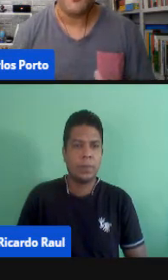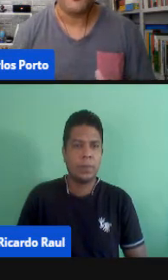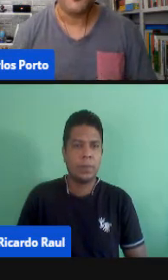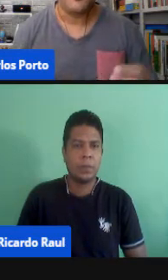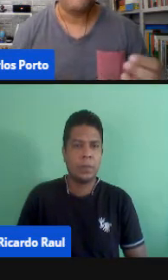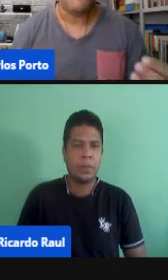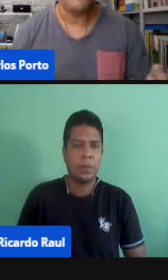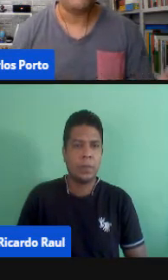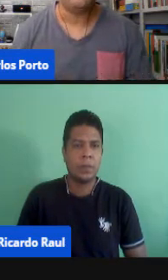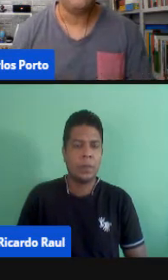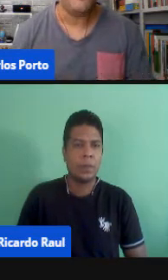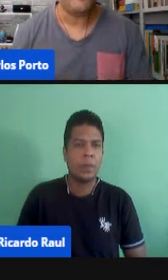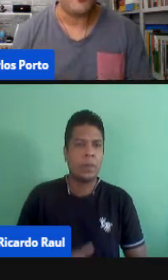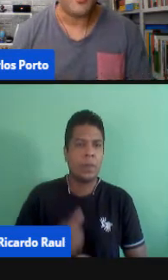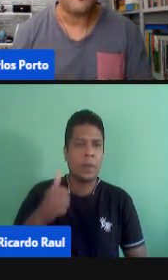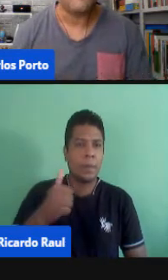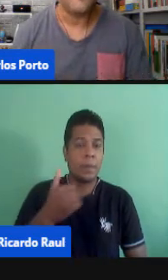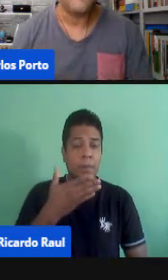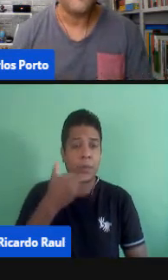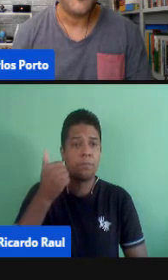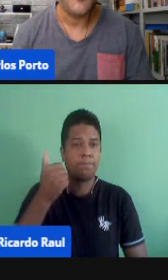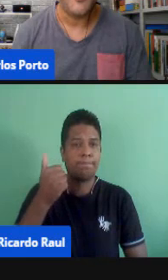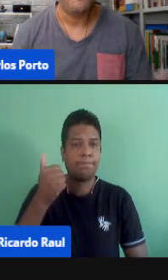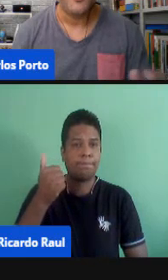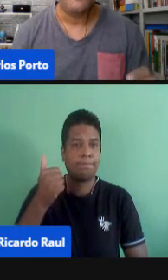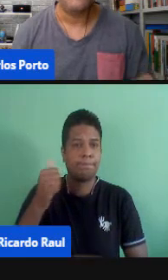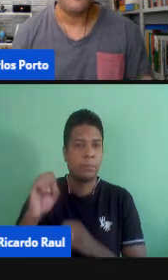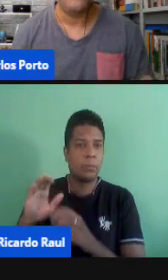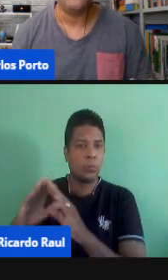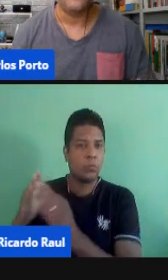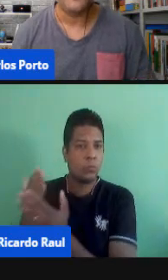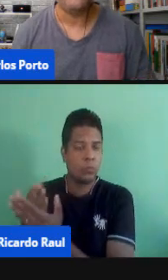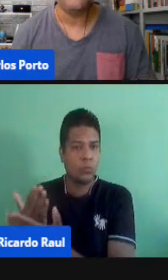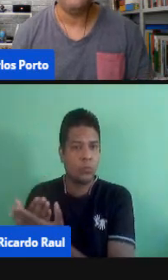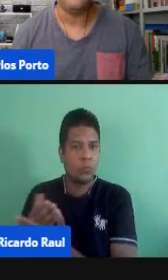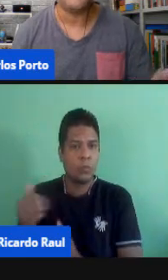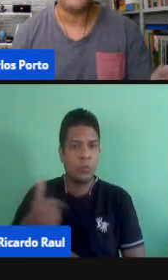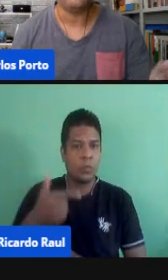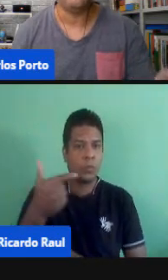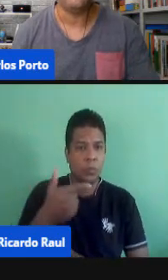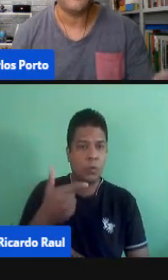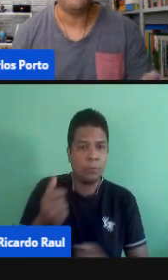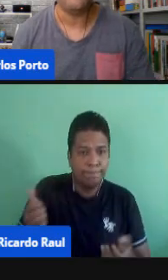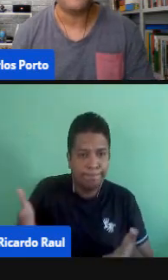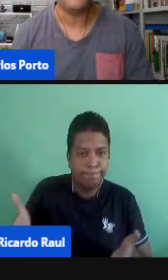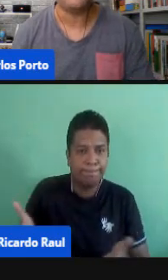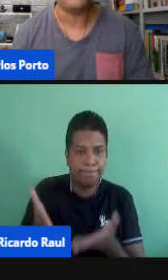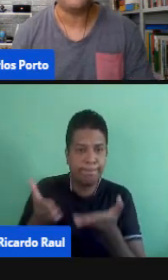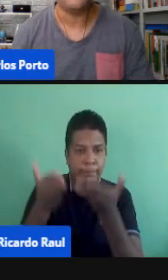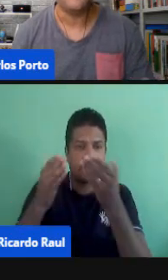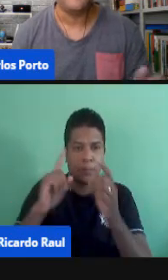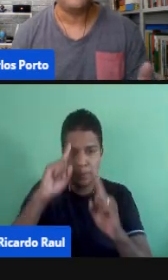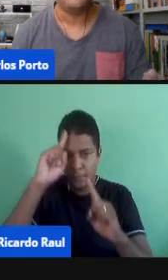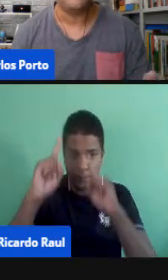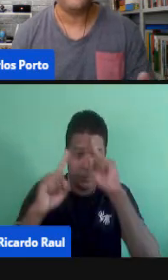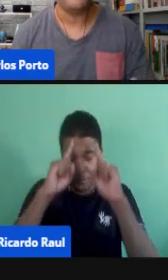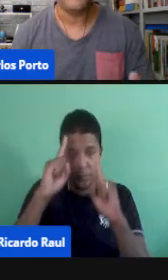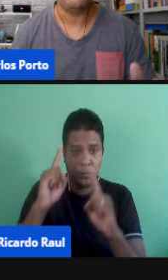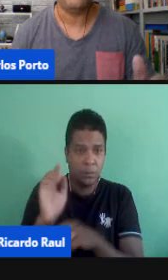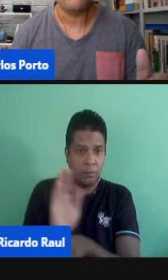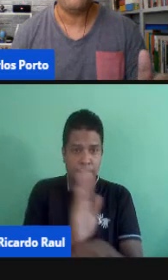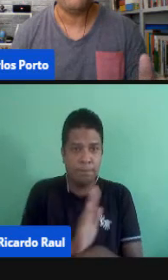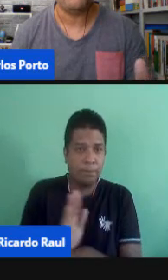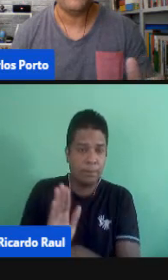escola? Primeiro, melhora o desempenho escolar, né? Segundo, estimula a criatividade e colaboração.